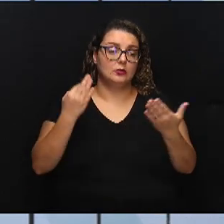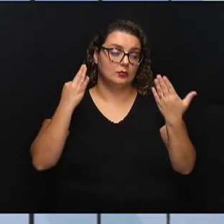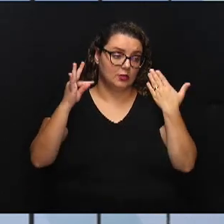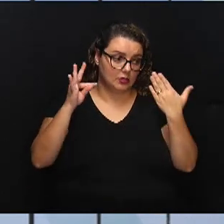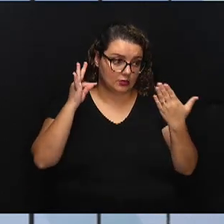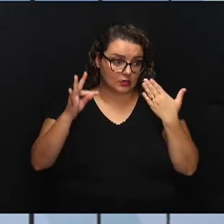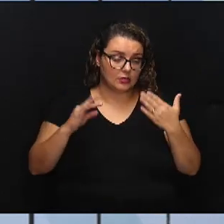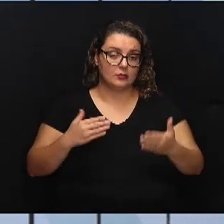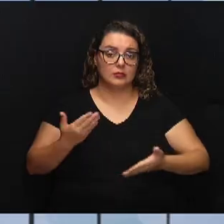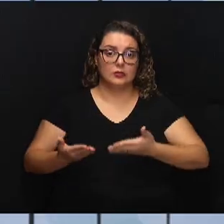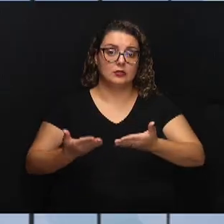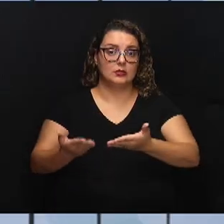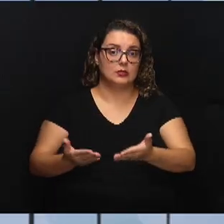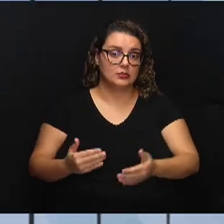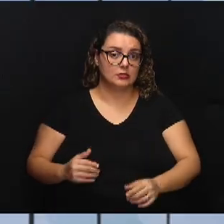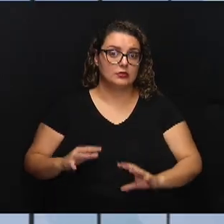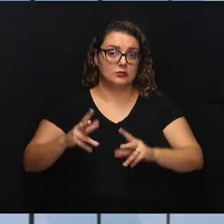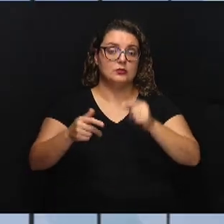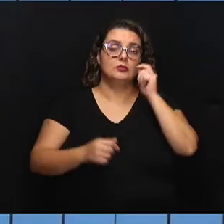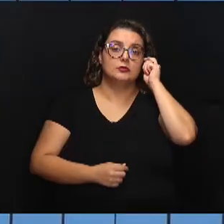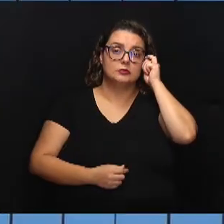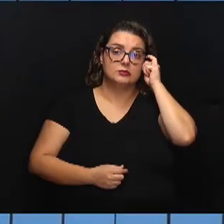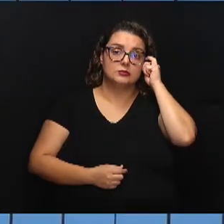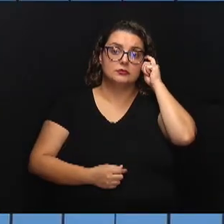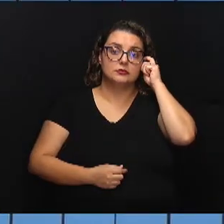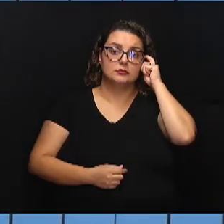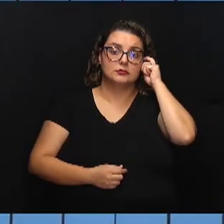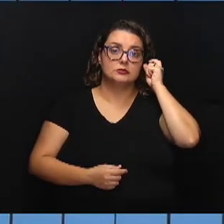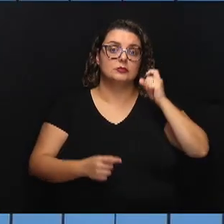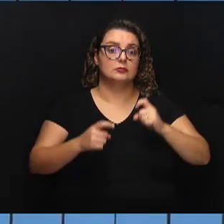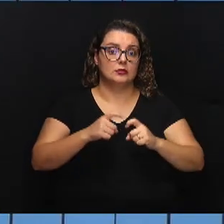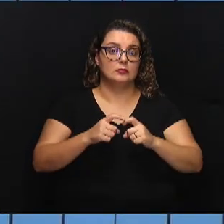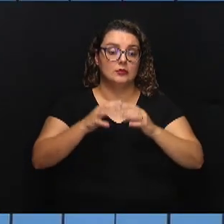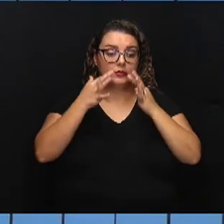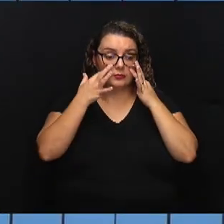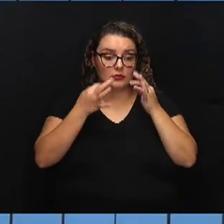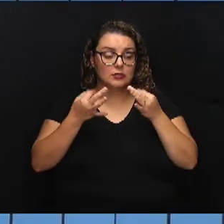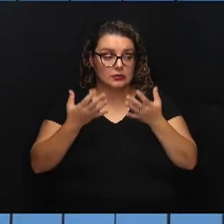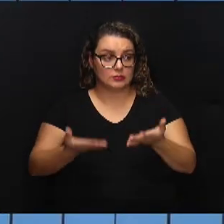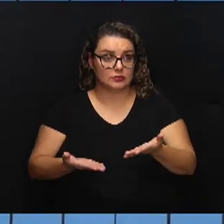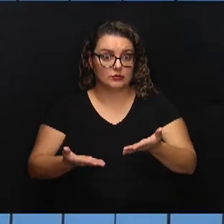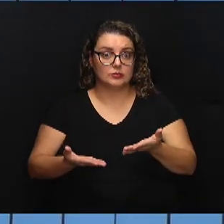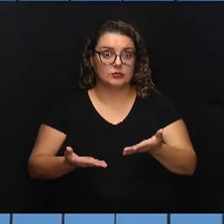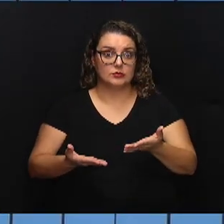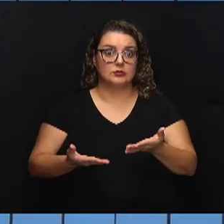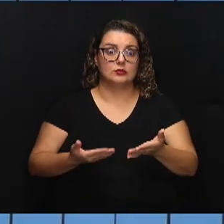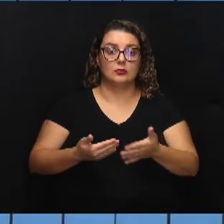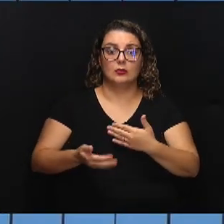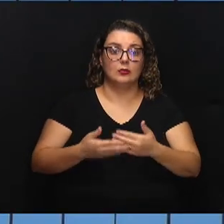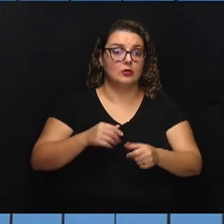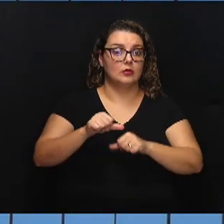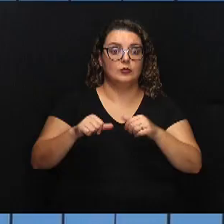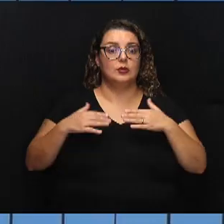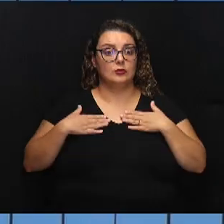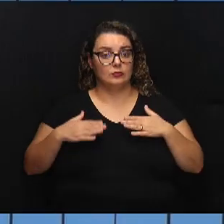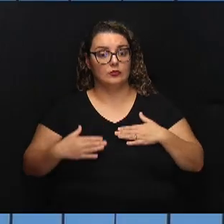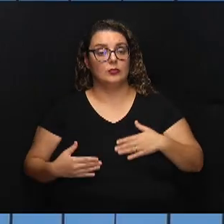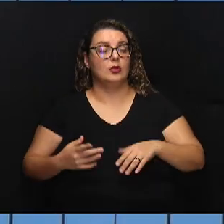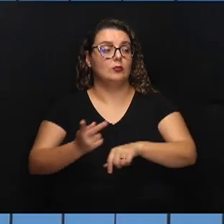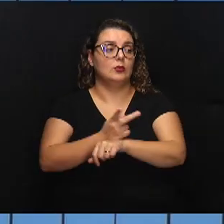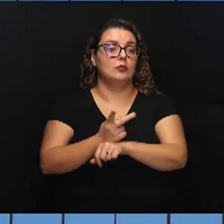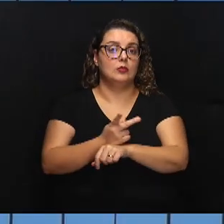nesse processo todo e para as mulheres realmente, né, se atentarem com qualquer mudança no corpo, procurar